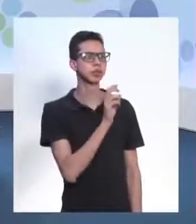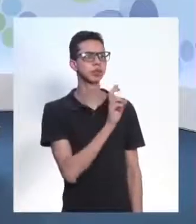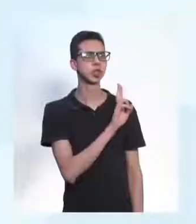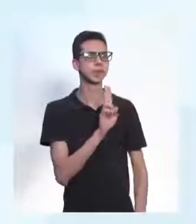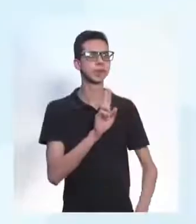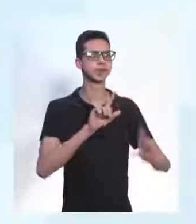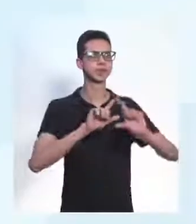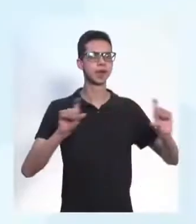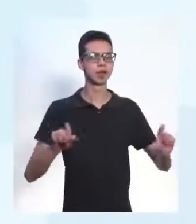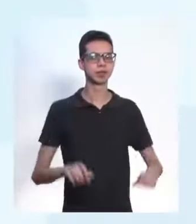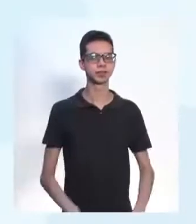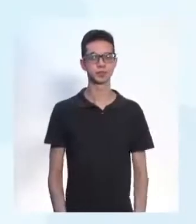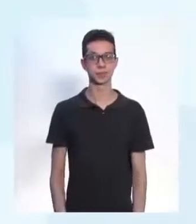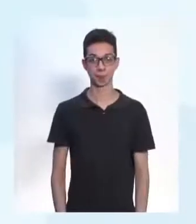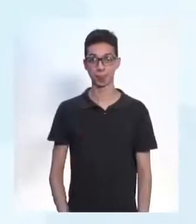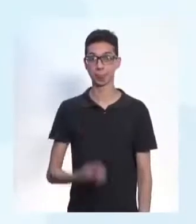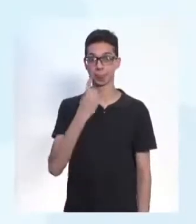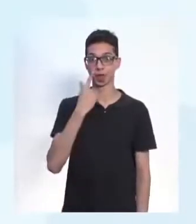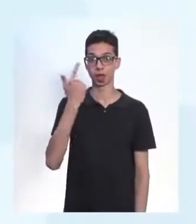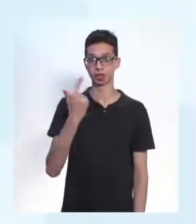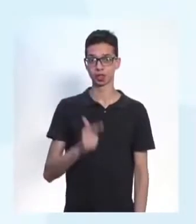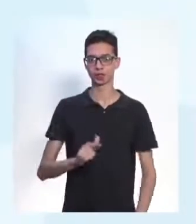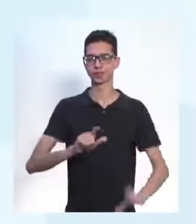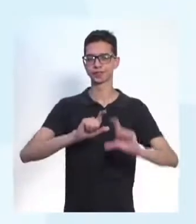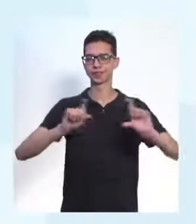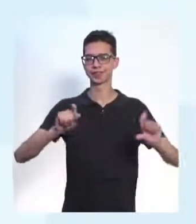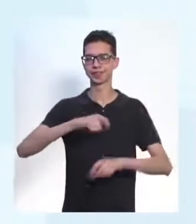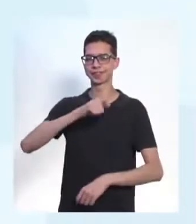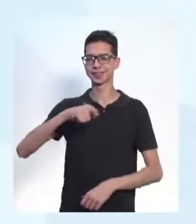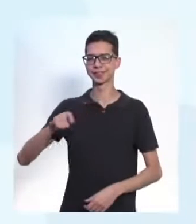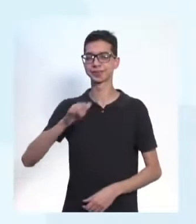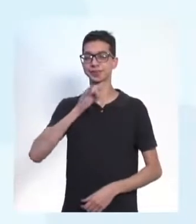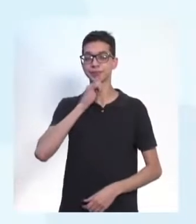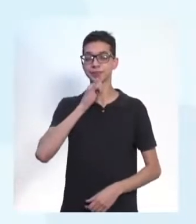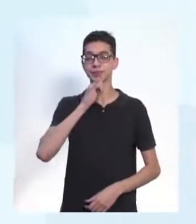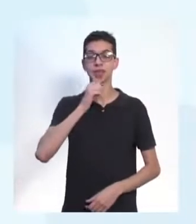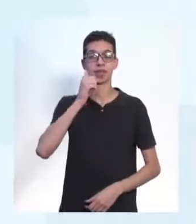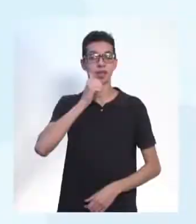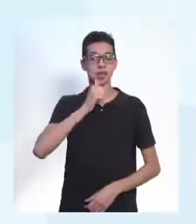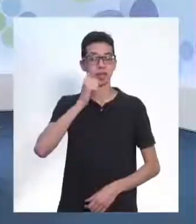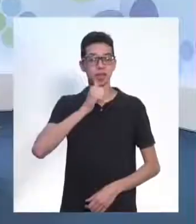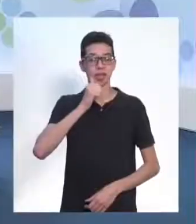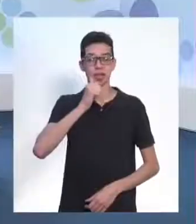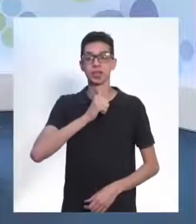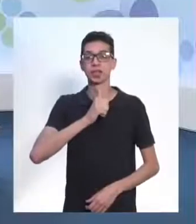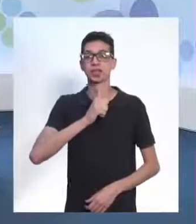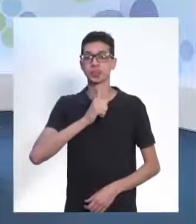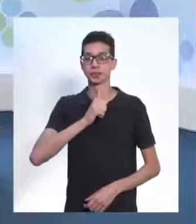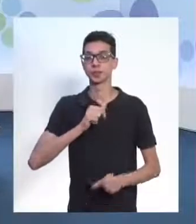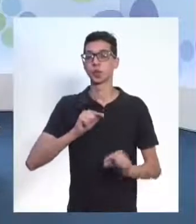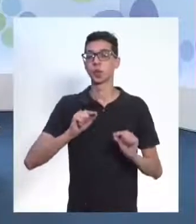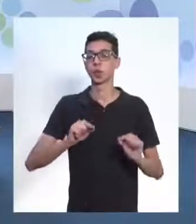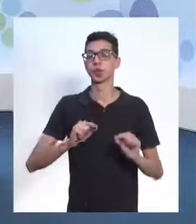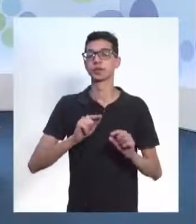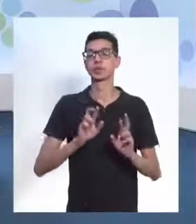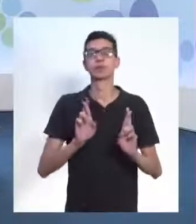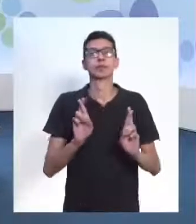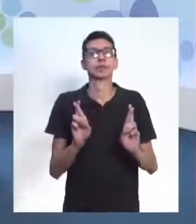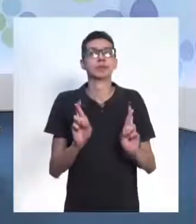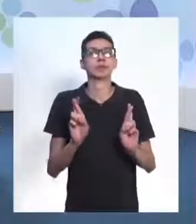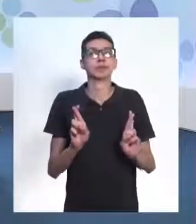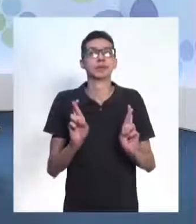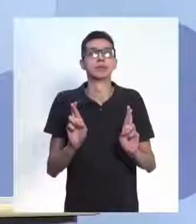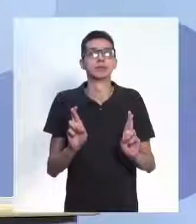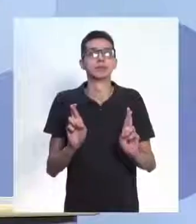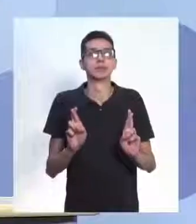bora lá, que sua resposta foi selecionada no chat, Andréia. Ela torceu tanto que sua resposta foi selecionada no